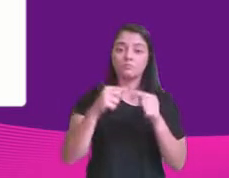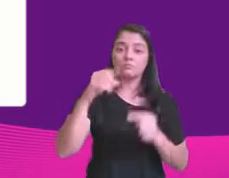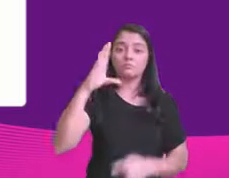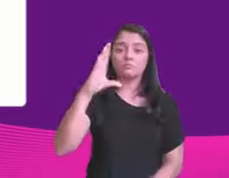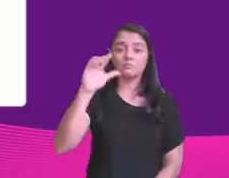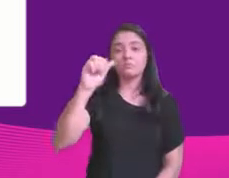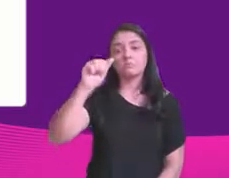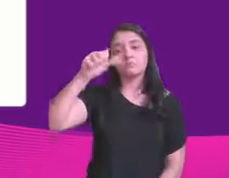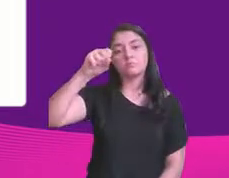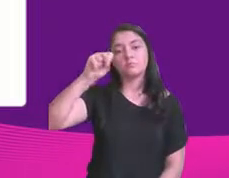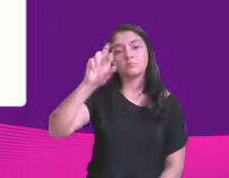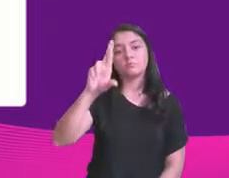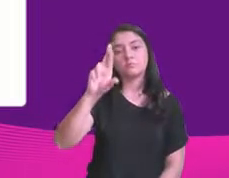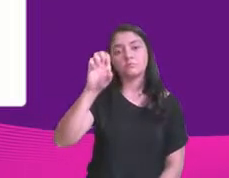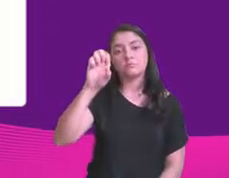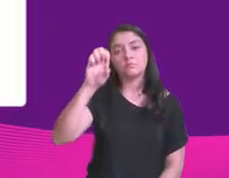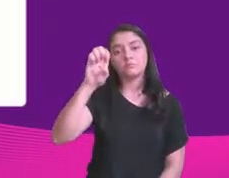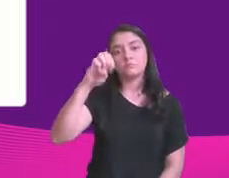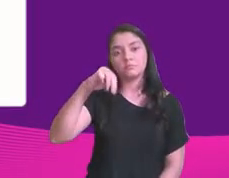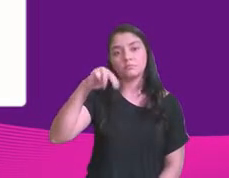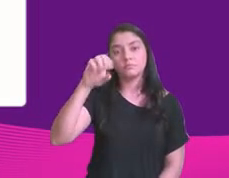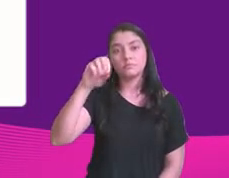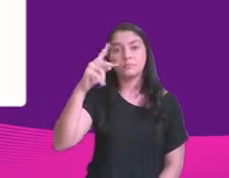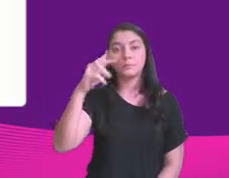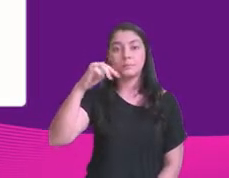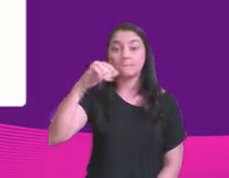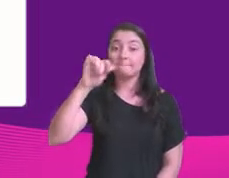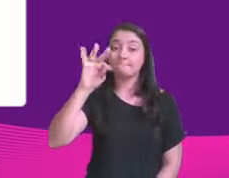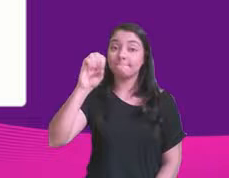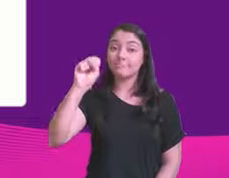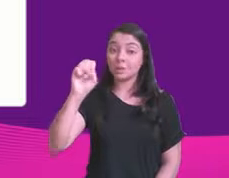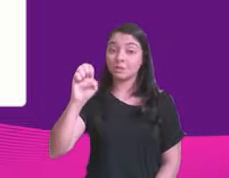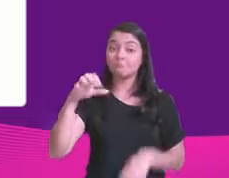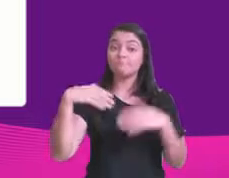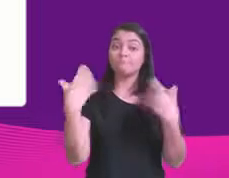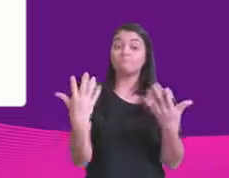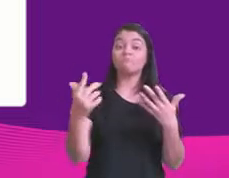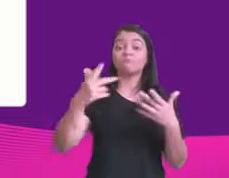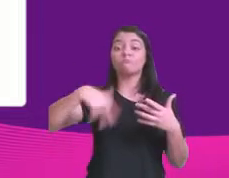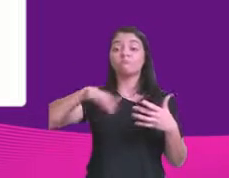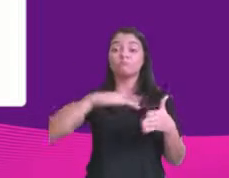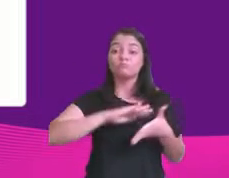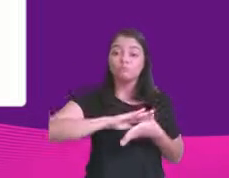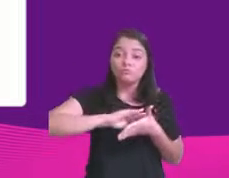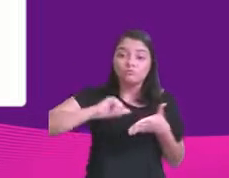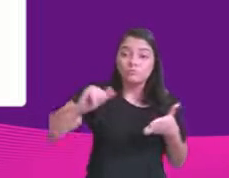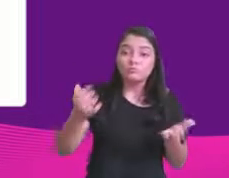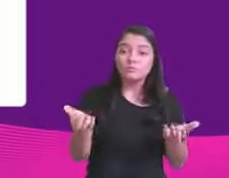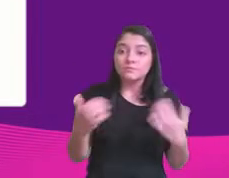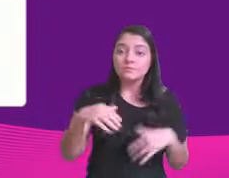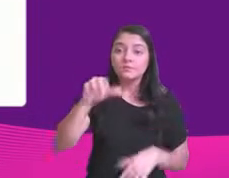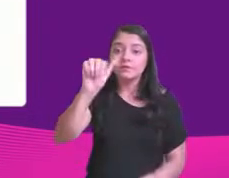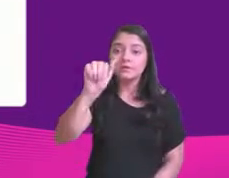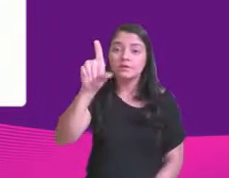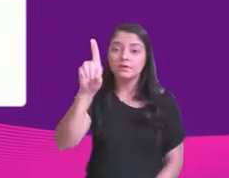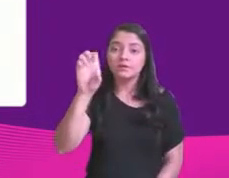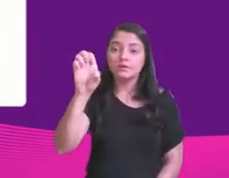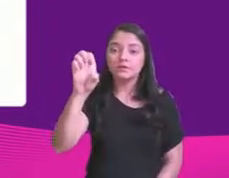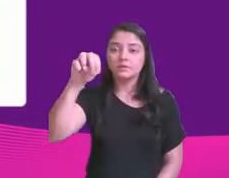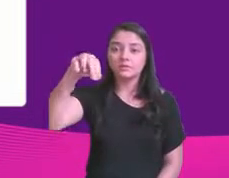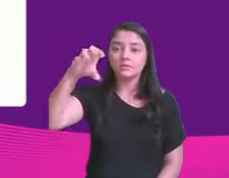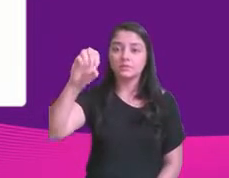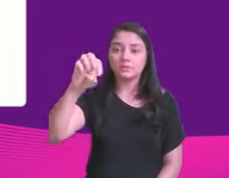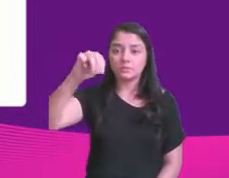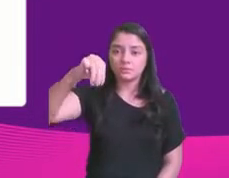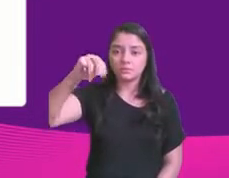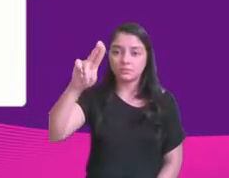Então, a carcinomatose peritoneal, quer dizer, a disseminação peritoneal adenommucinosa, que não é relacionada ao adenocarcinoma, e